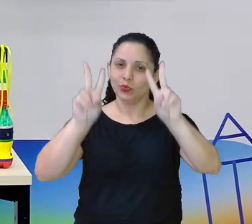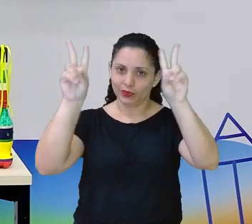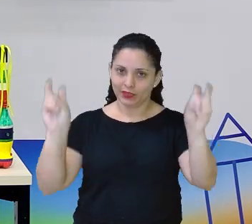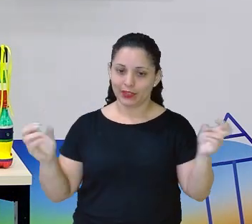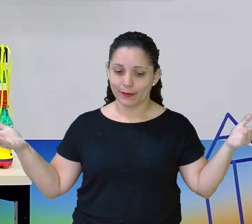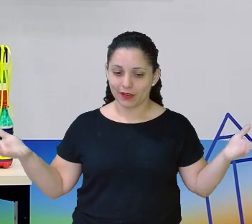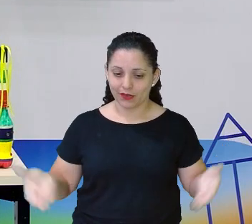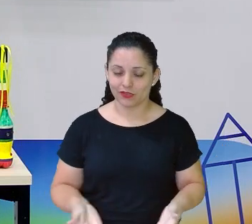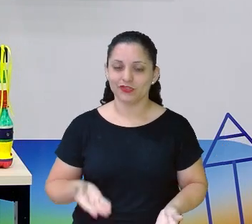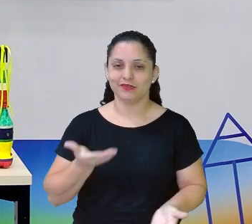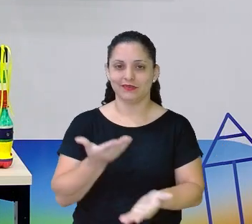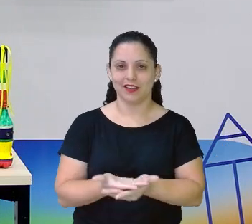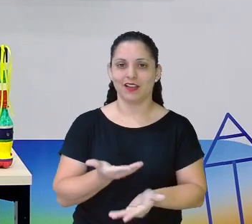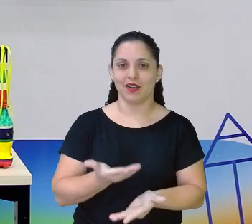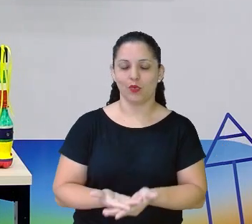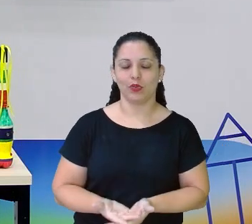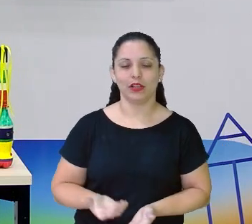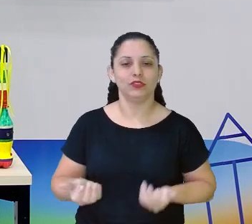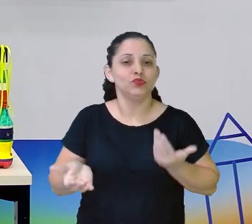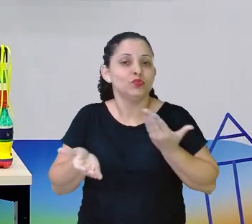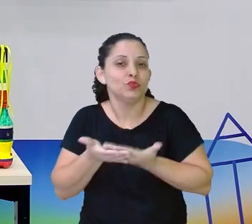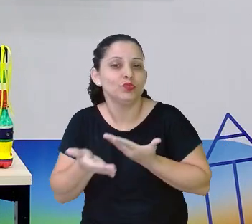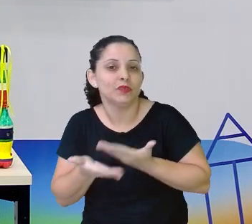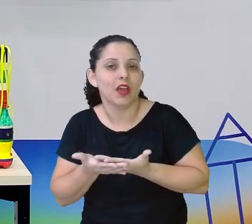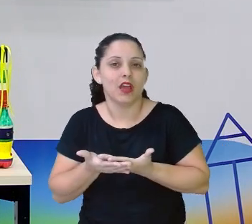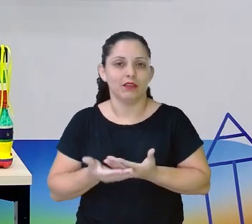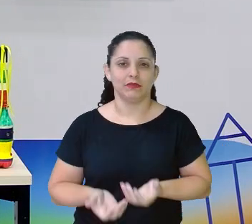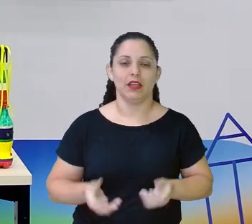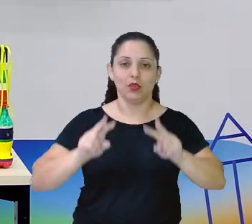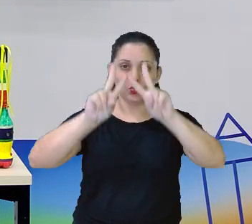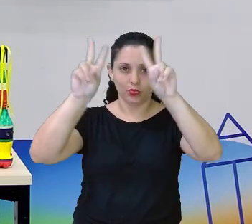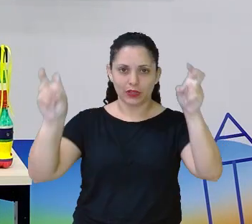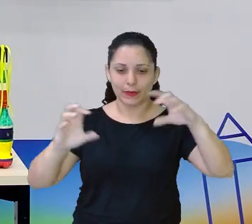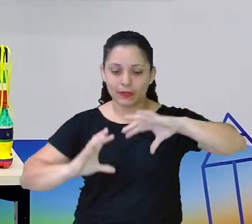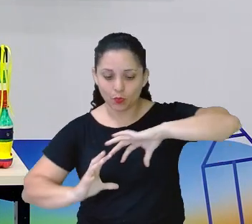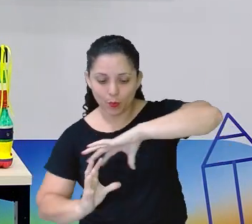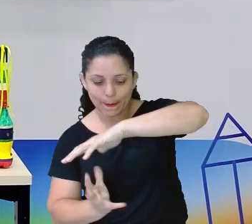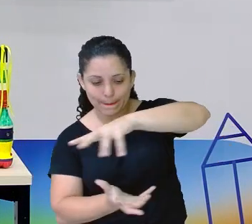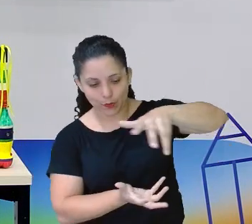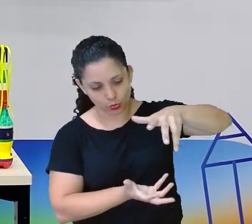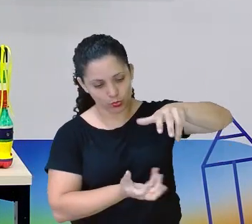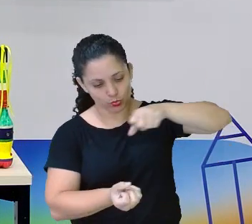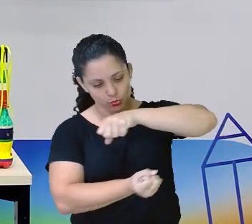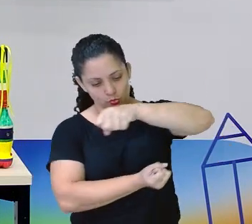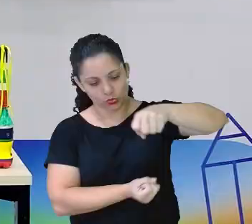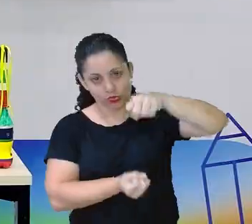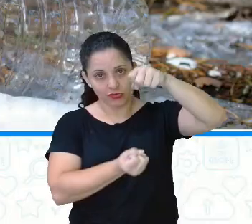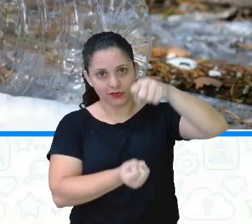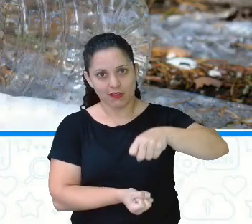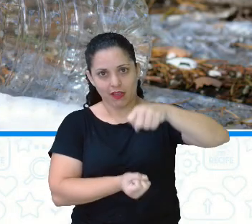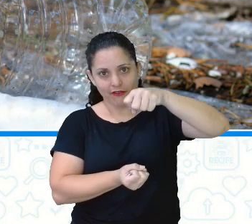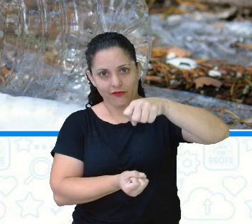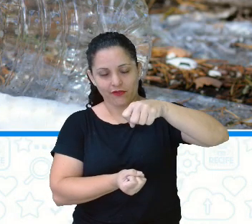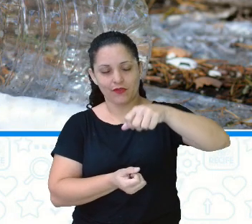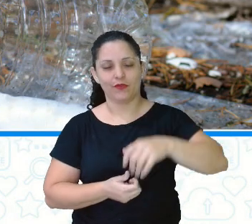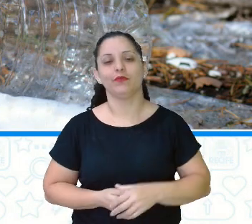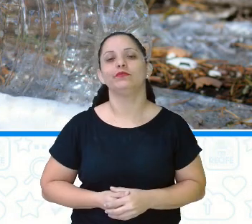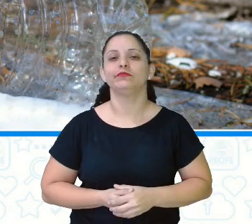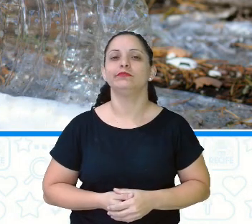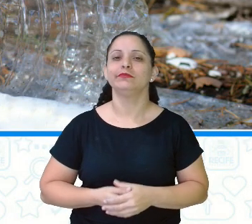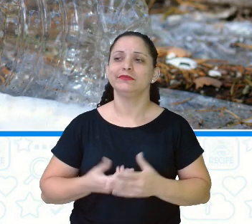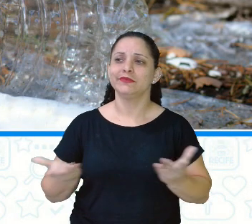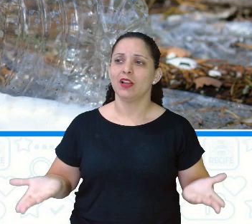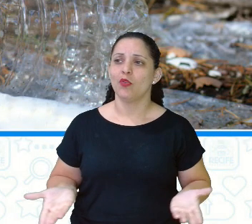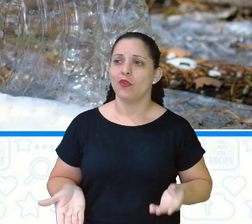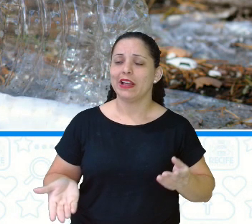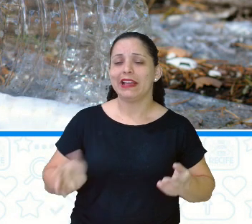dessa aula de hoje, falar sobre sustentabilidade. Então, infelizmente, não é raro a